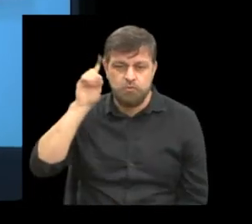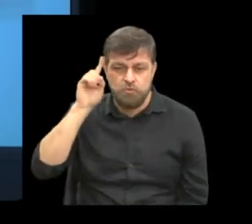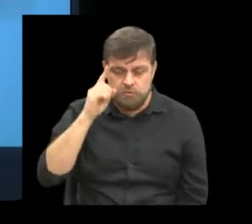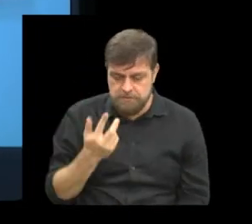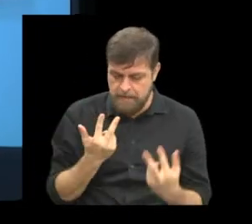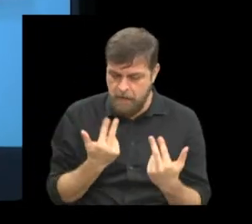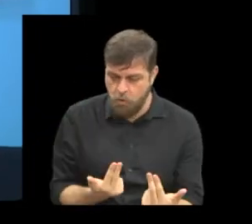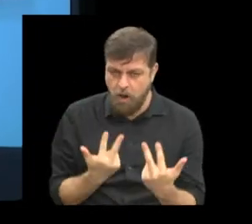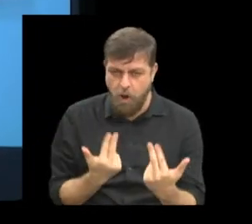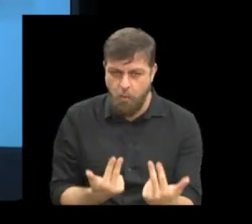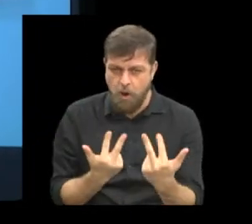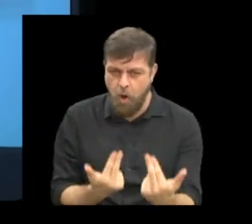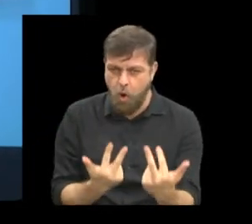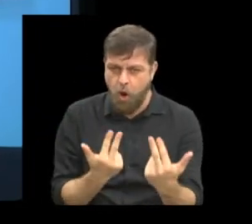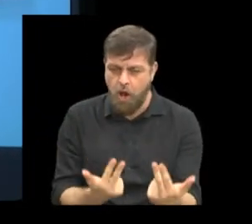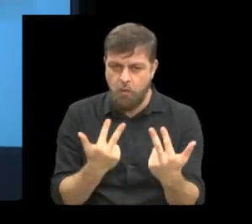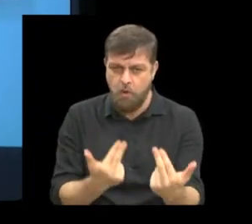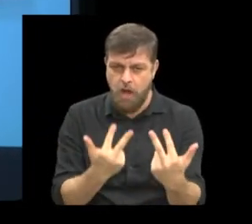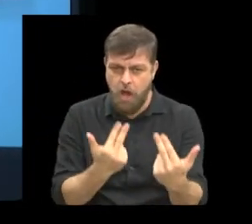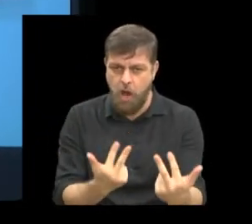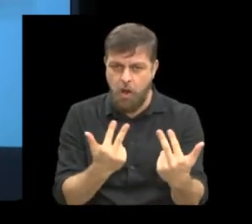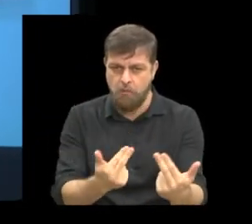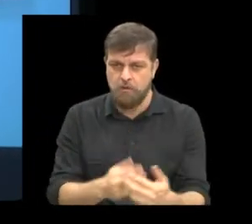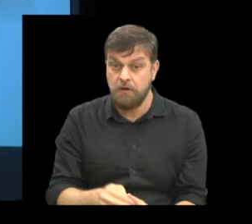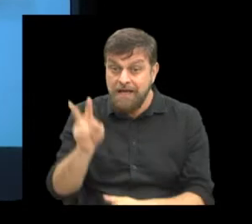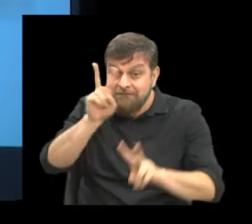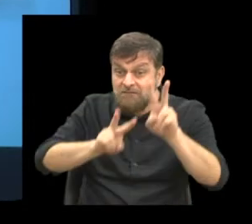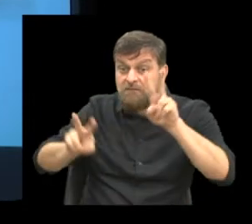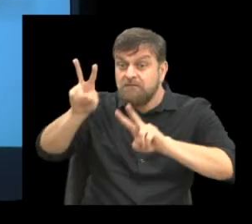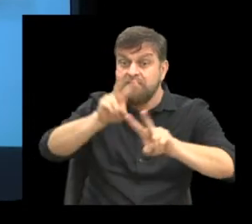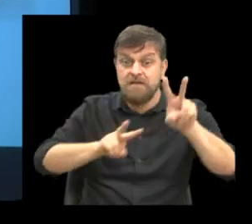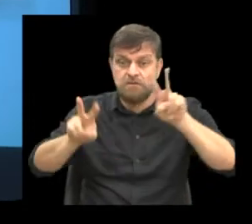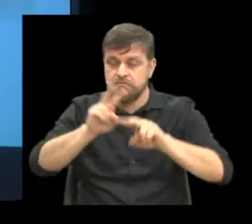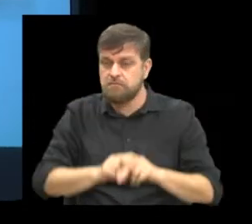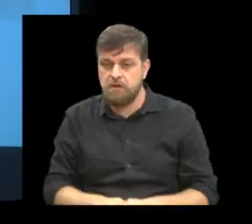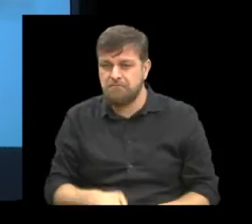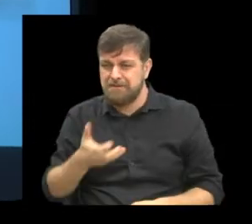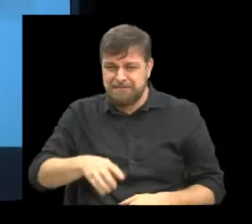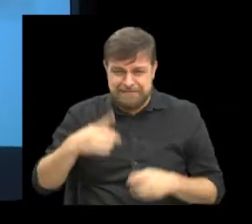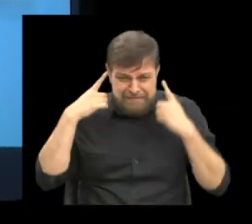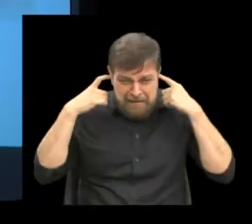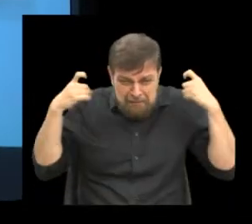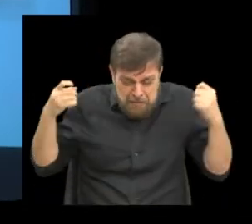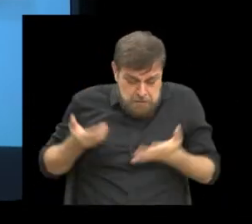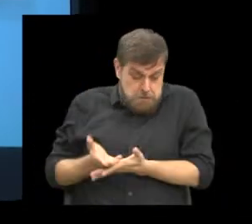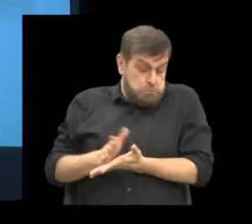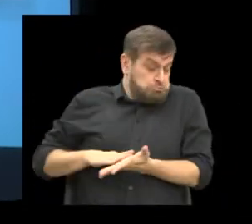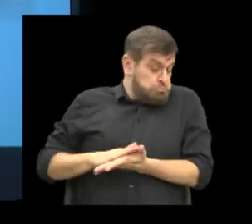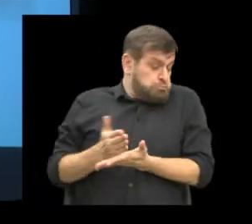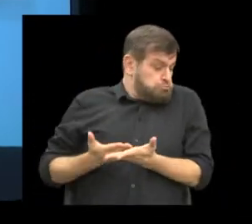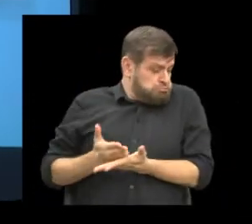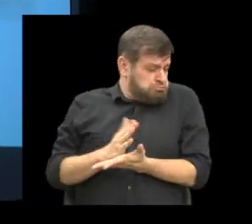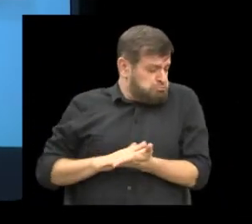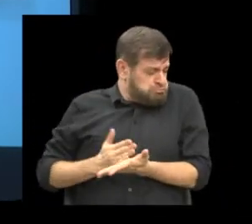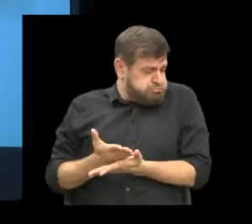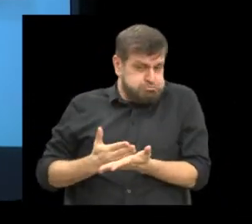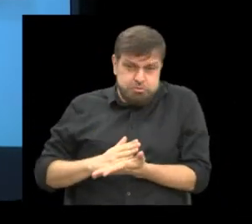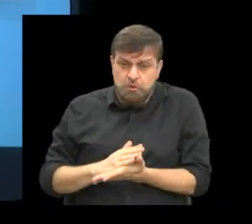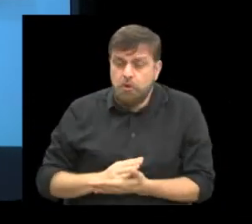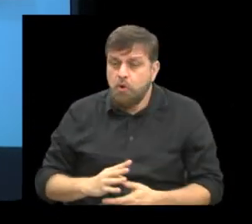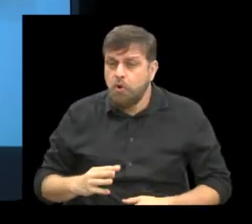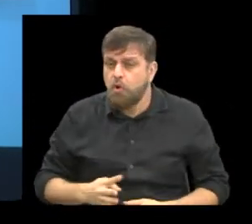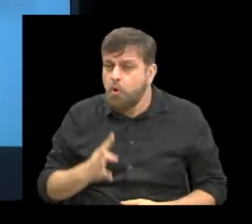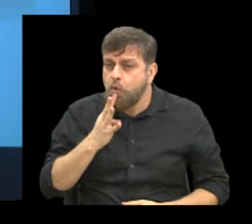importante, rotina, né? Eles são muito visual, eles não gostam muito de barulho, e conhecer o autista e ver como ele